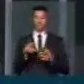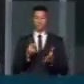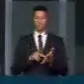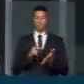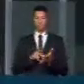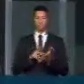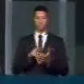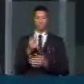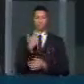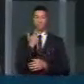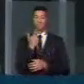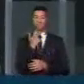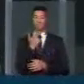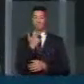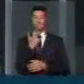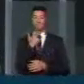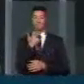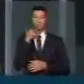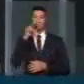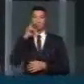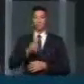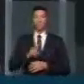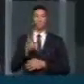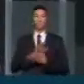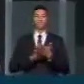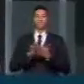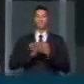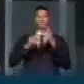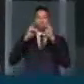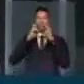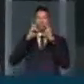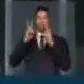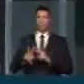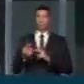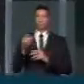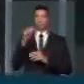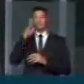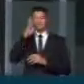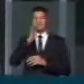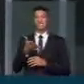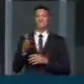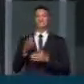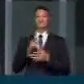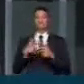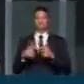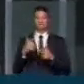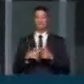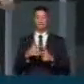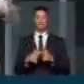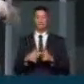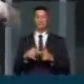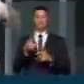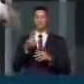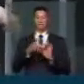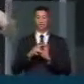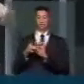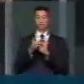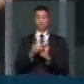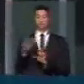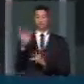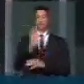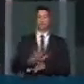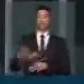realmente não posso ver nessa visão absurda da União